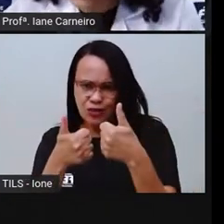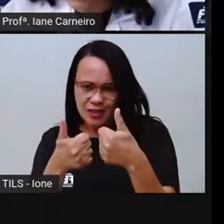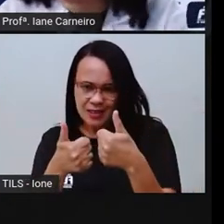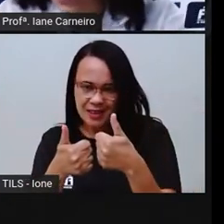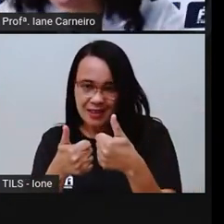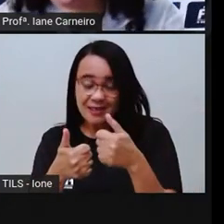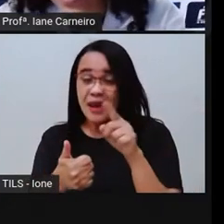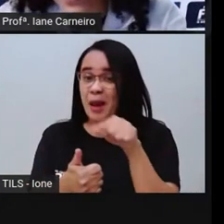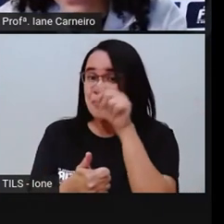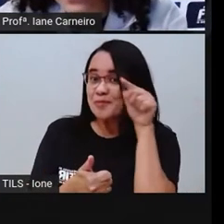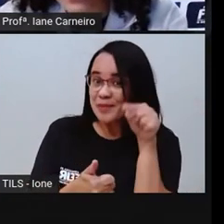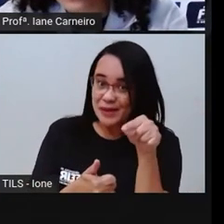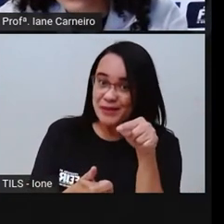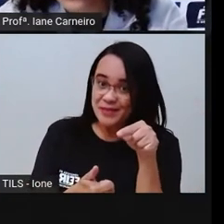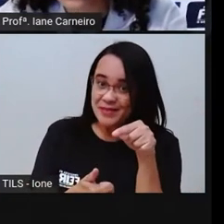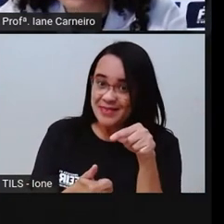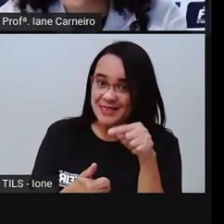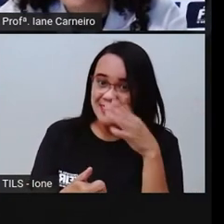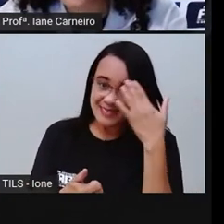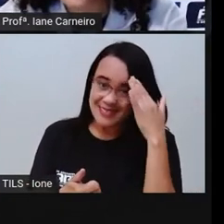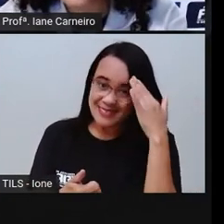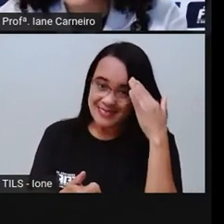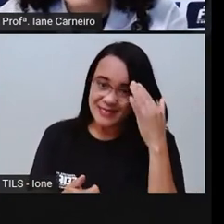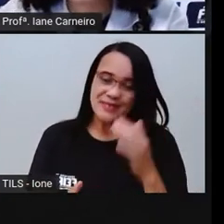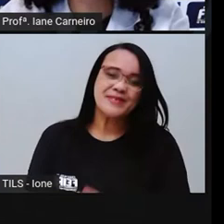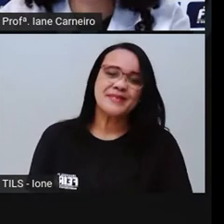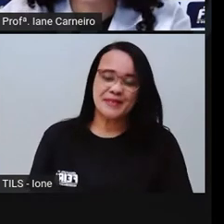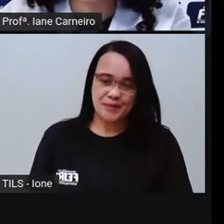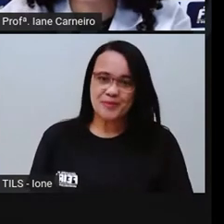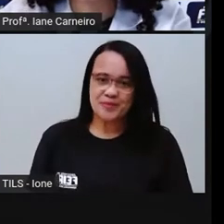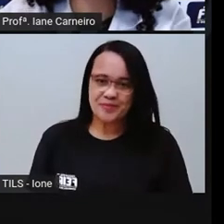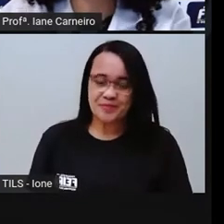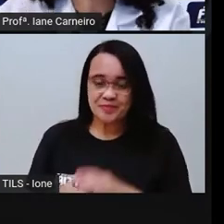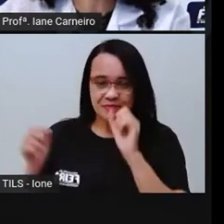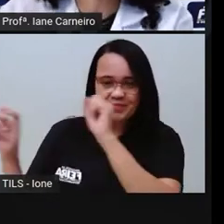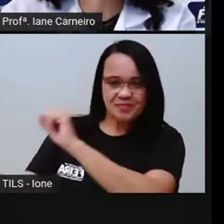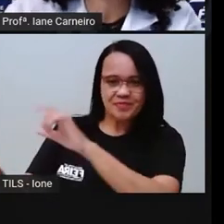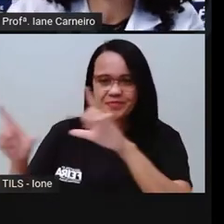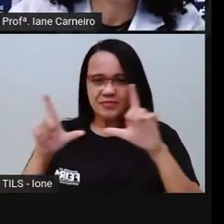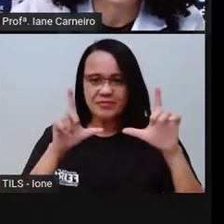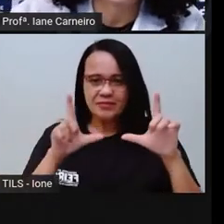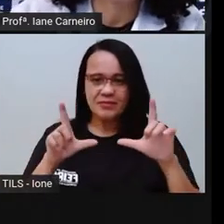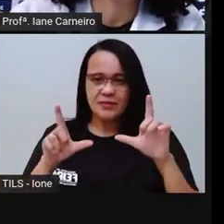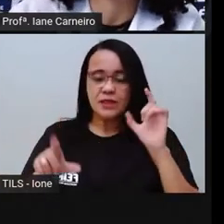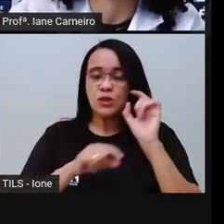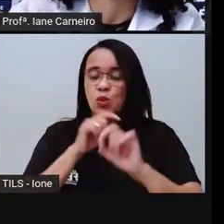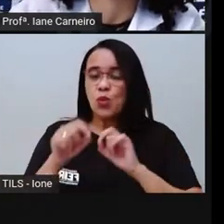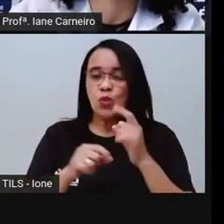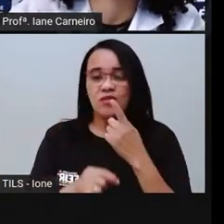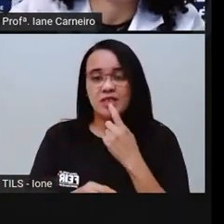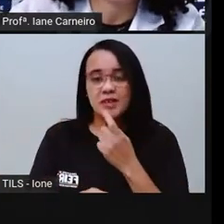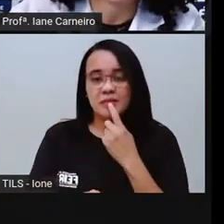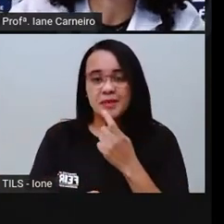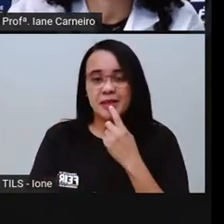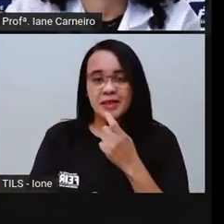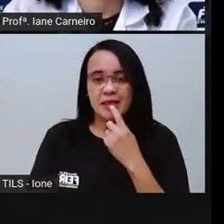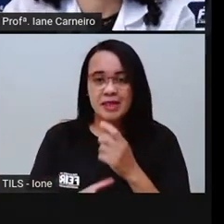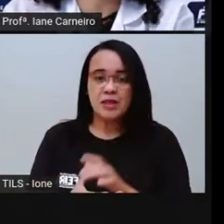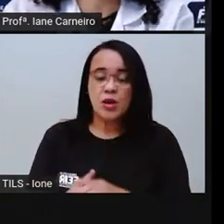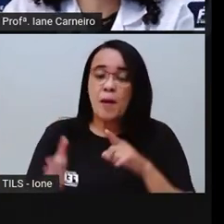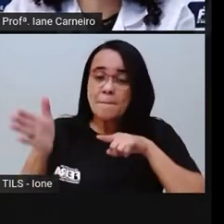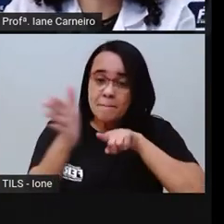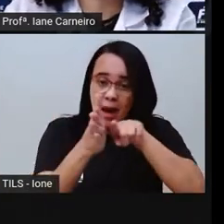então a prova colocar aqui ó nos lá está vendo de vermelho vai vão estar